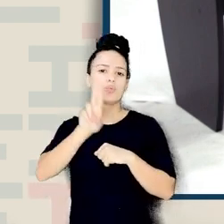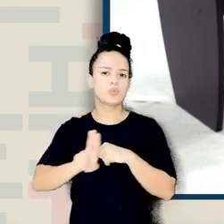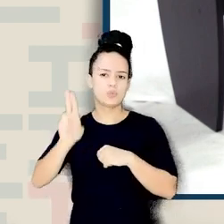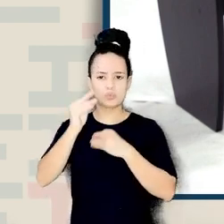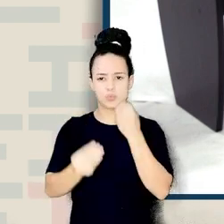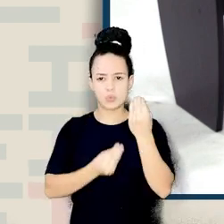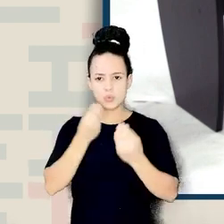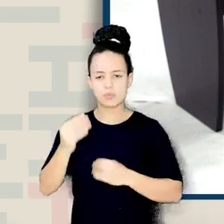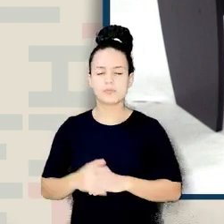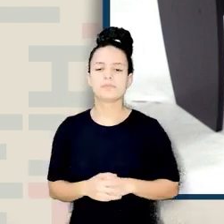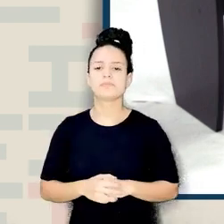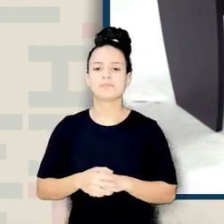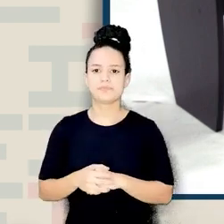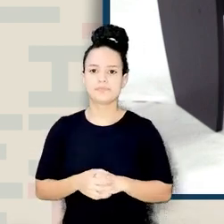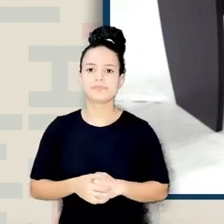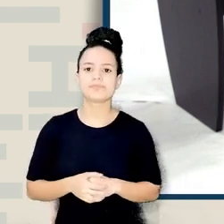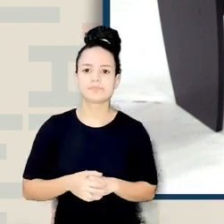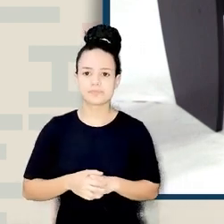maneira.